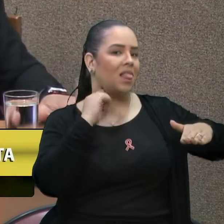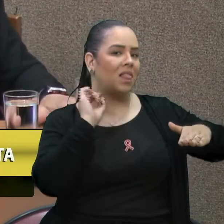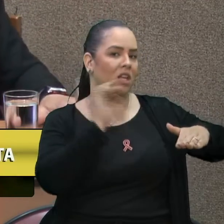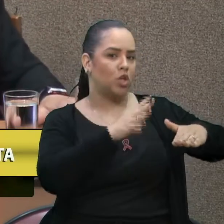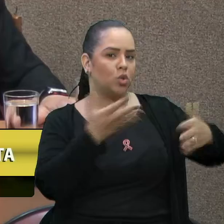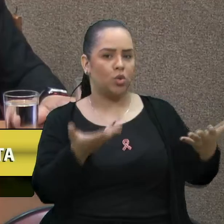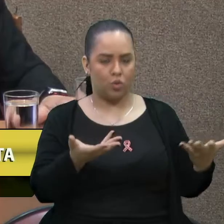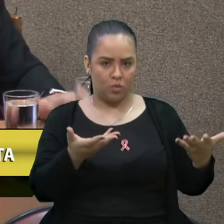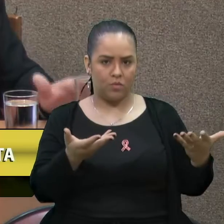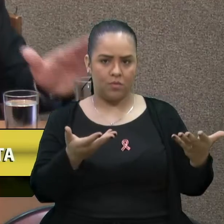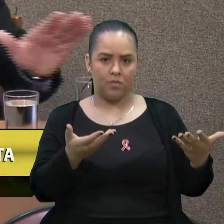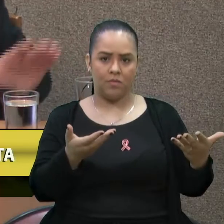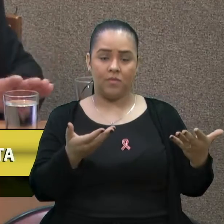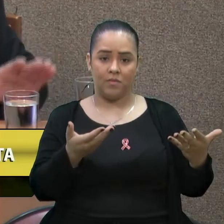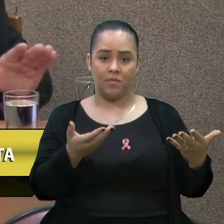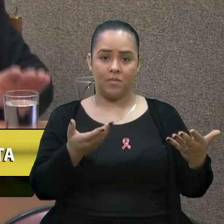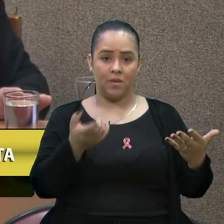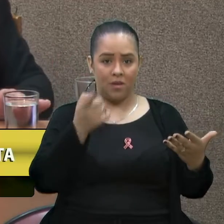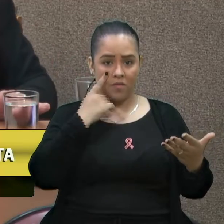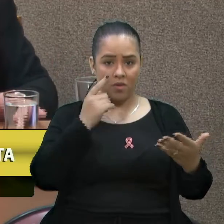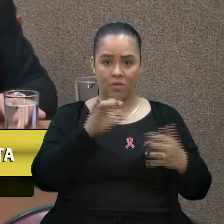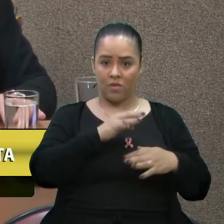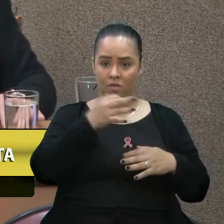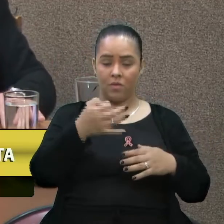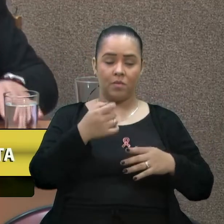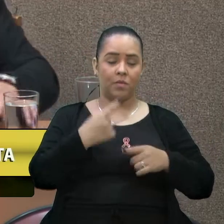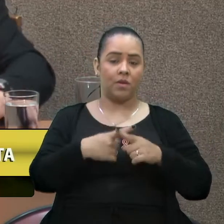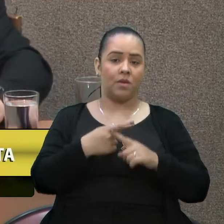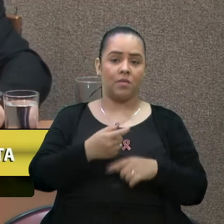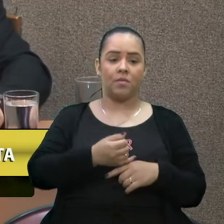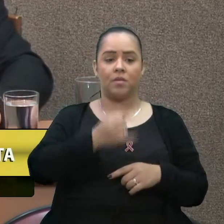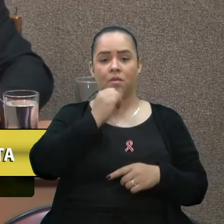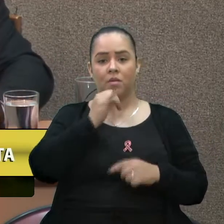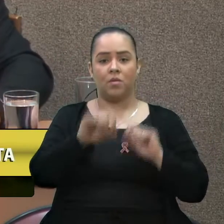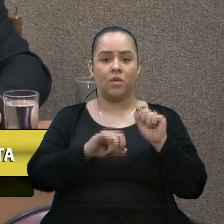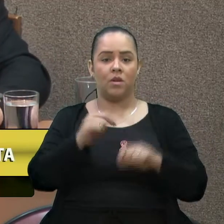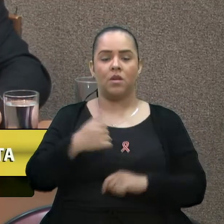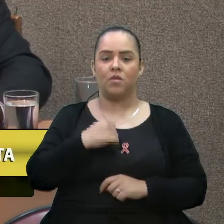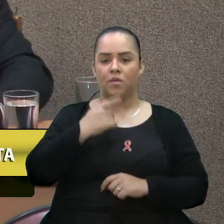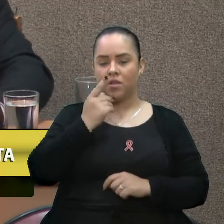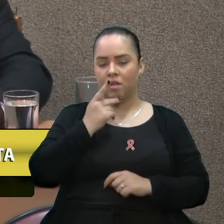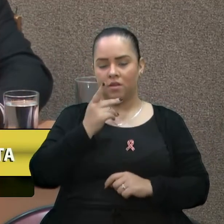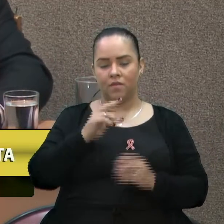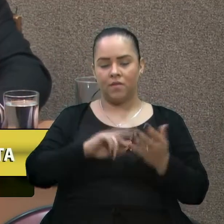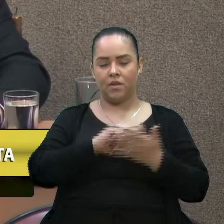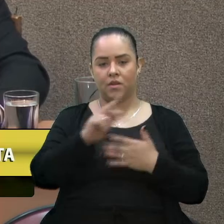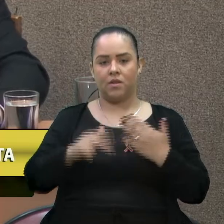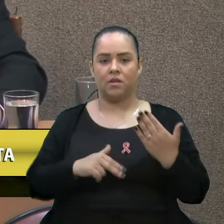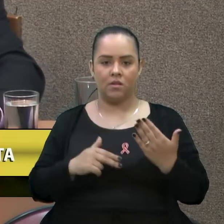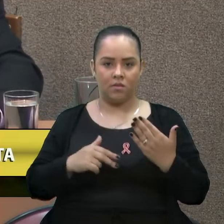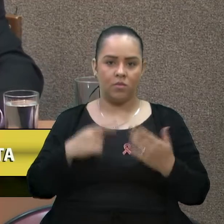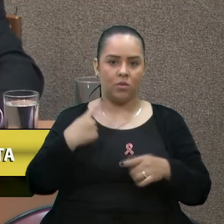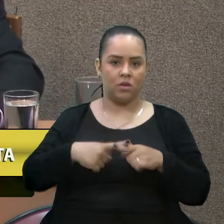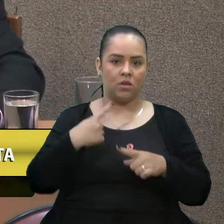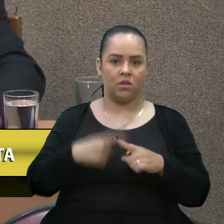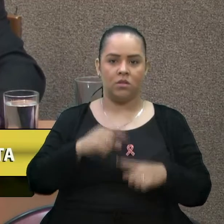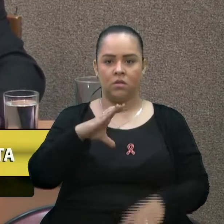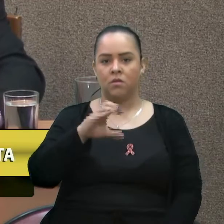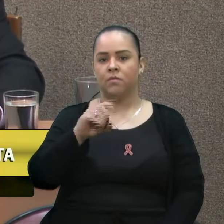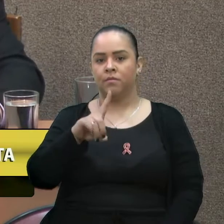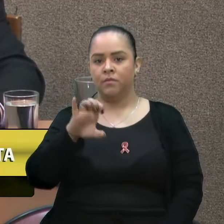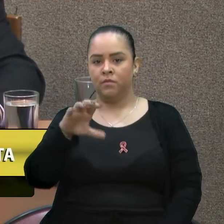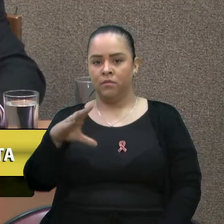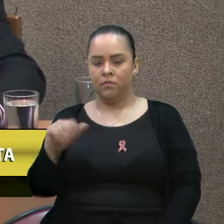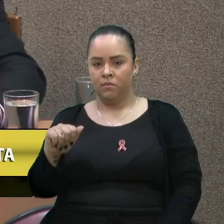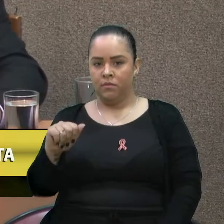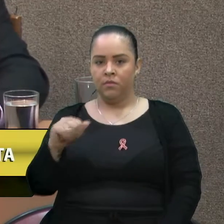a situação. Outra coisa, a questão, por exemplo, que eu coloquei várias vezes na tribuna da Codeca. Por que a Codeca não pode